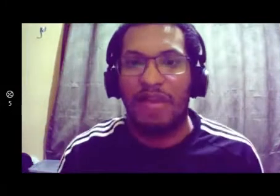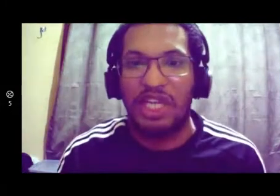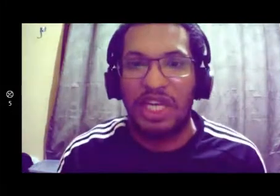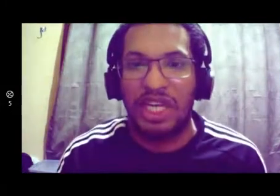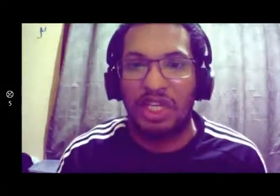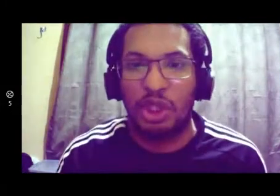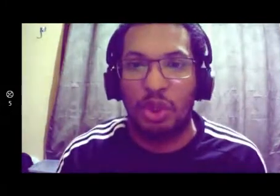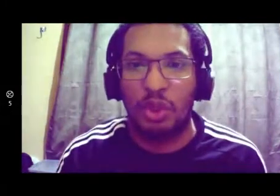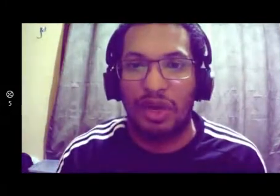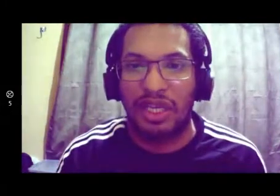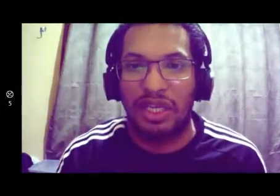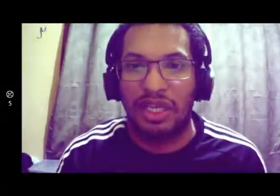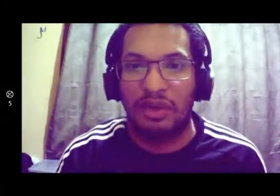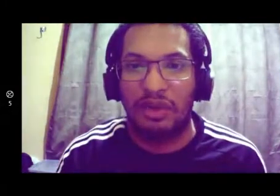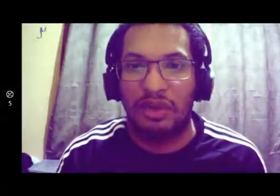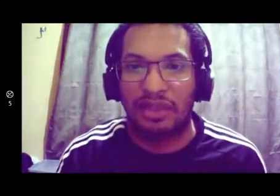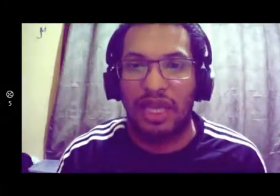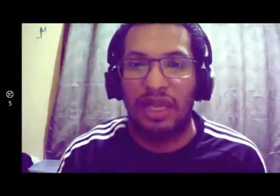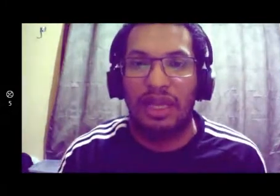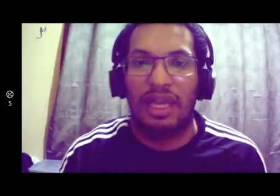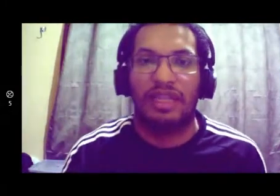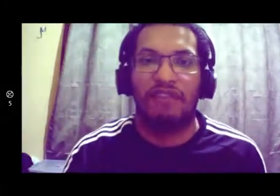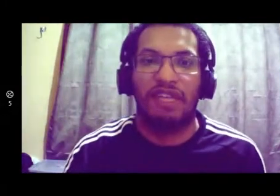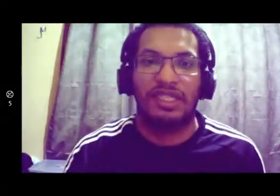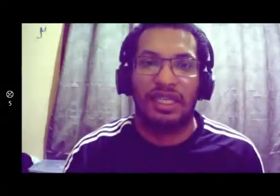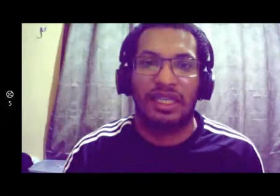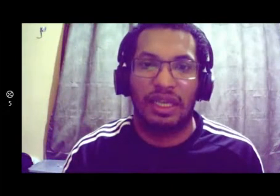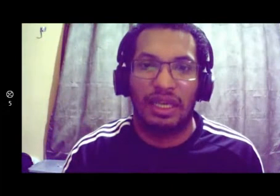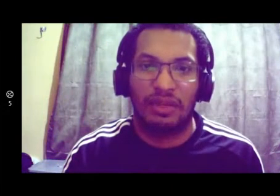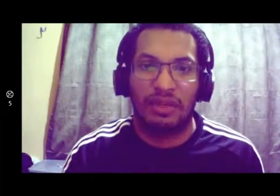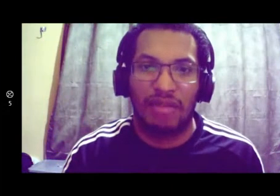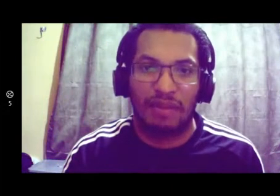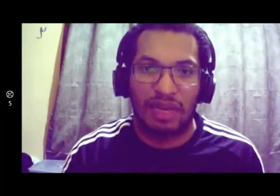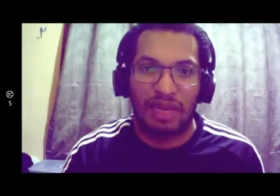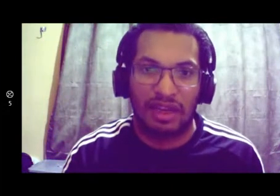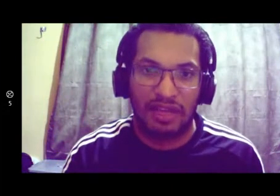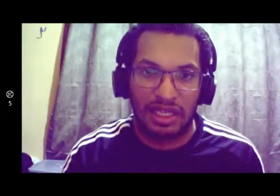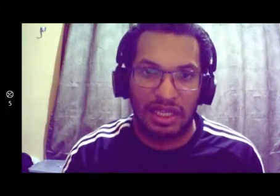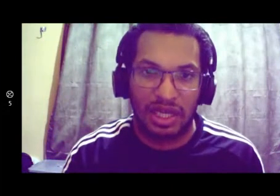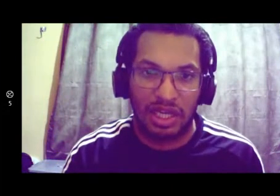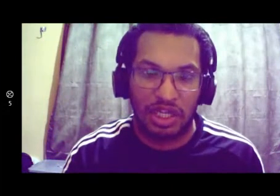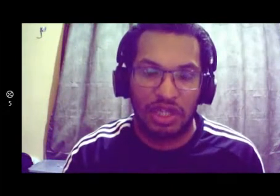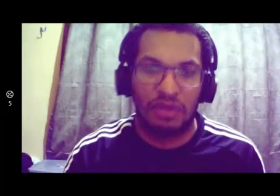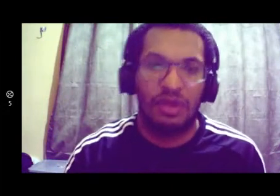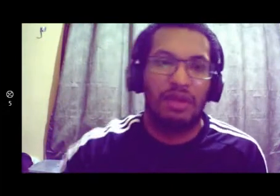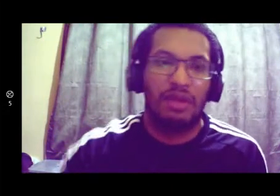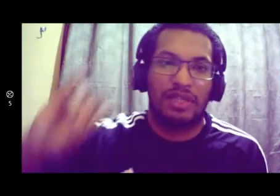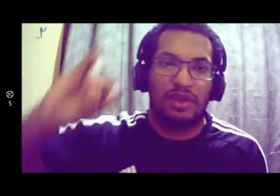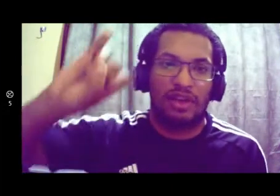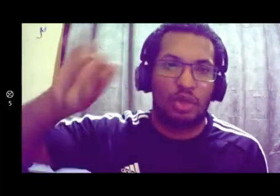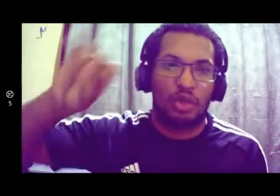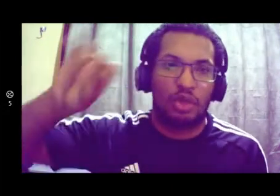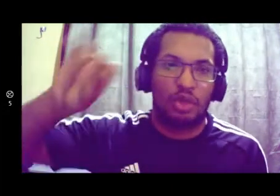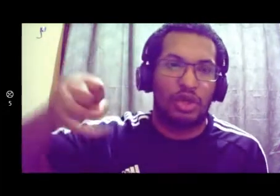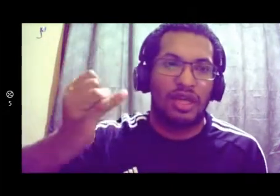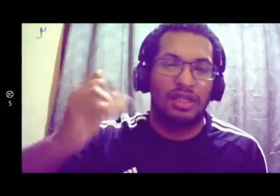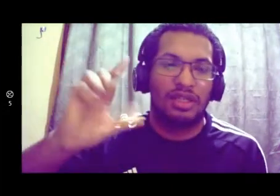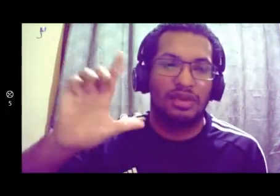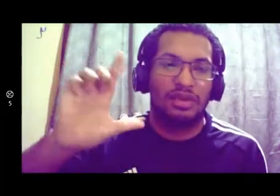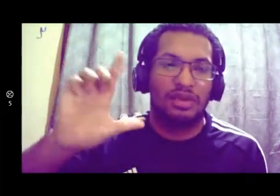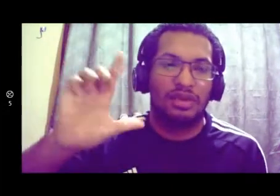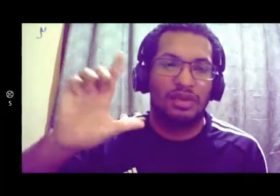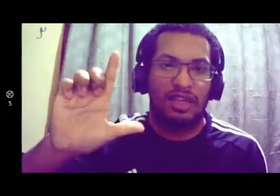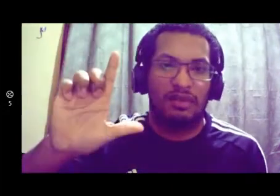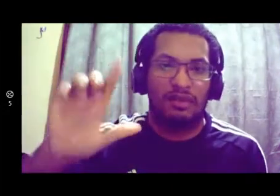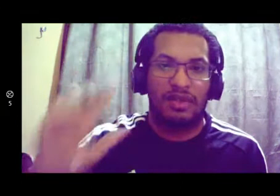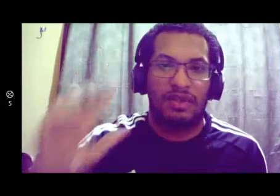O mês de julho aqui, no caso, né? Ele está fazendo aqui, não dá para ver aqui direitinho, mas ó, é o J e